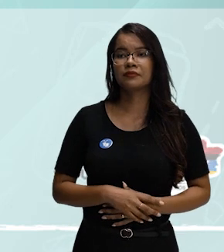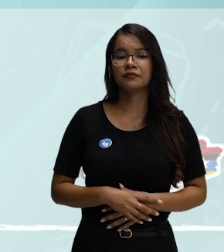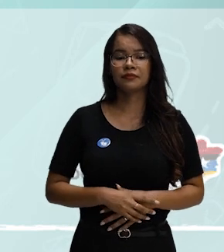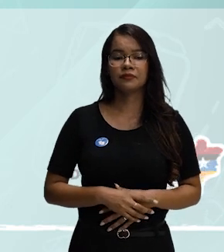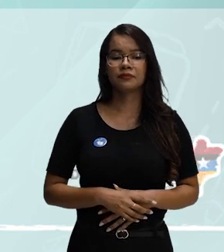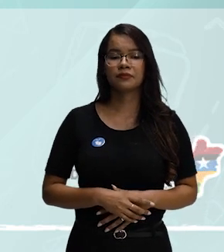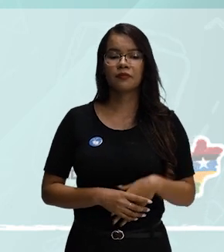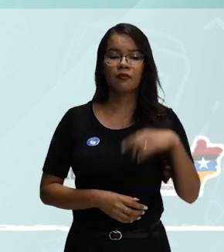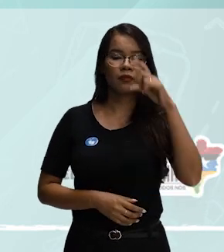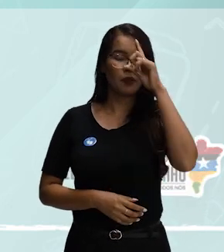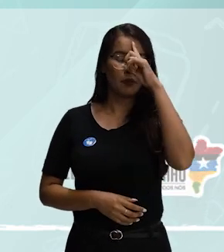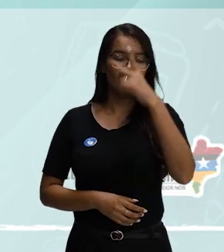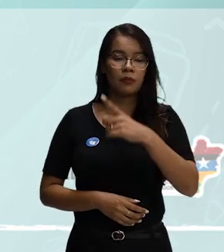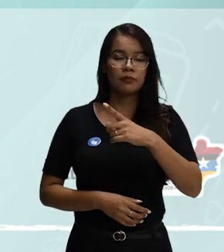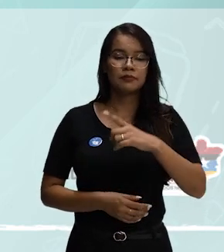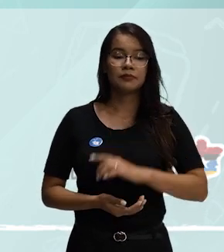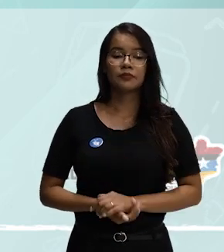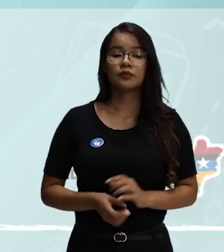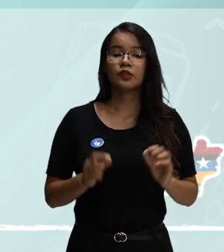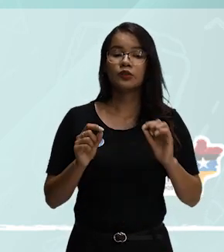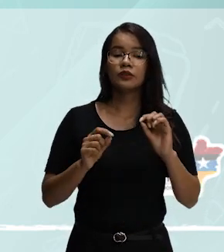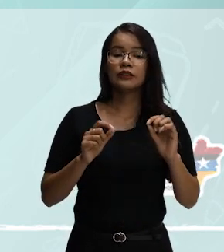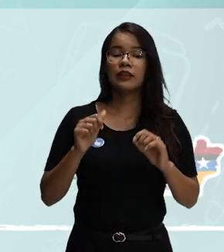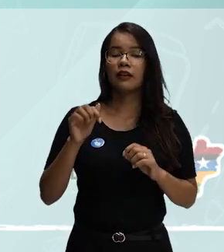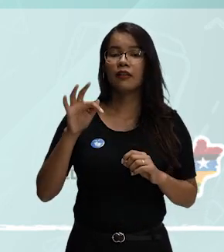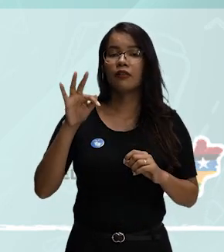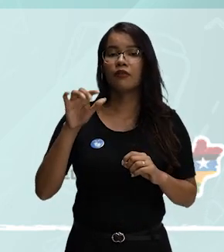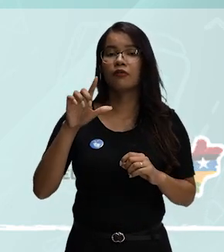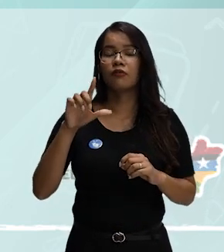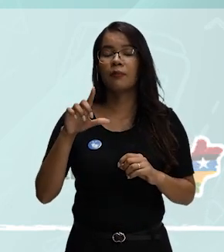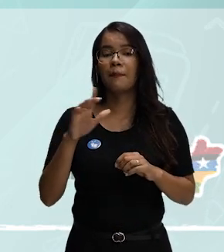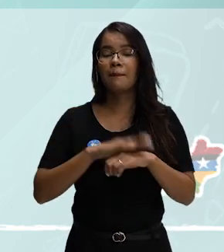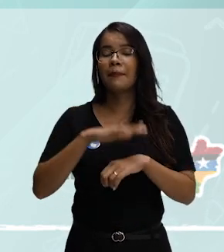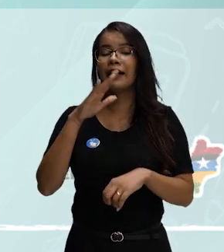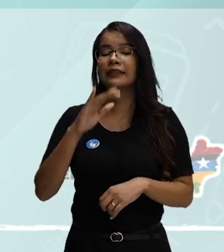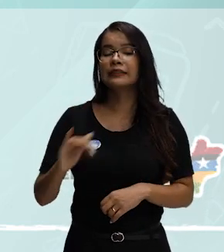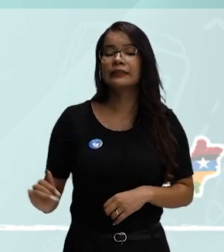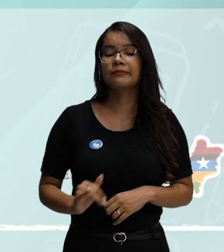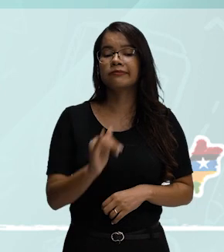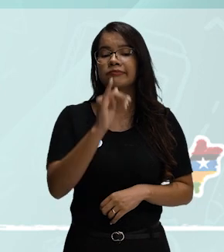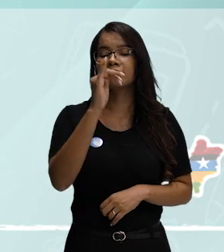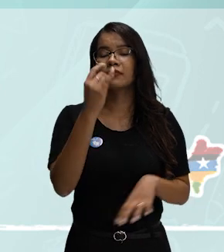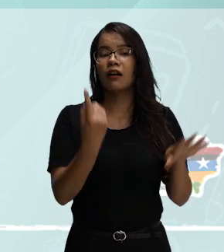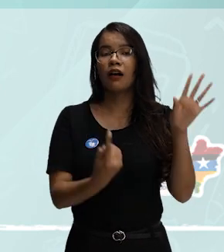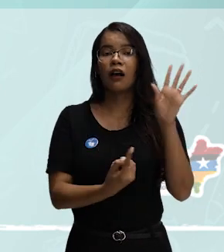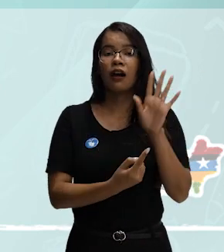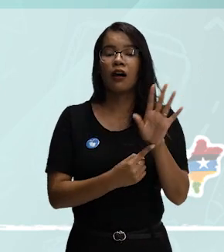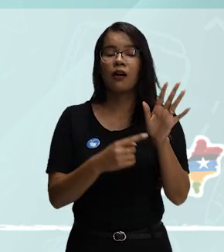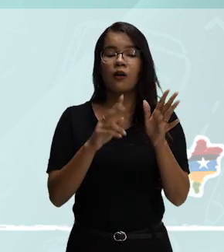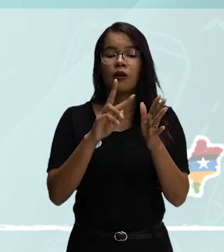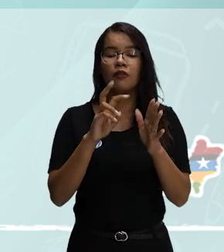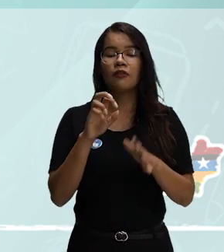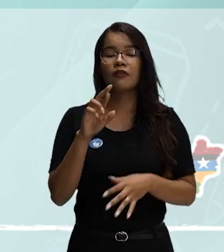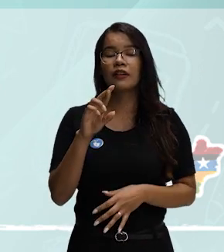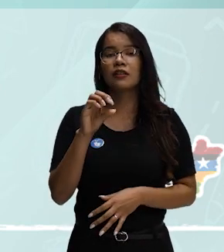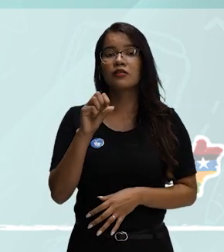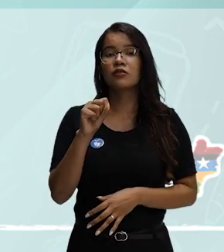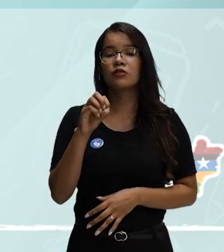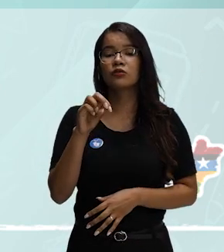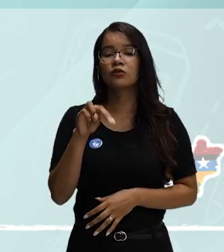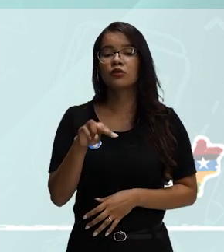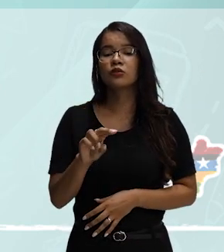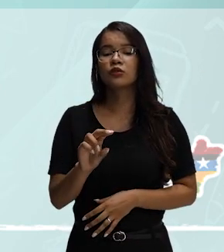o comando da questão, ó. O que aflora nos versos, nós já lemos, caracteriza o poeta Álvares de Azevedo